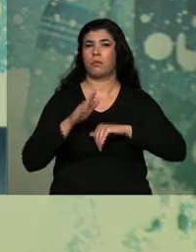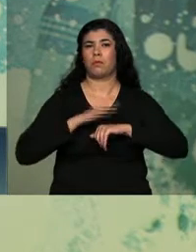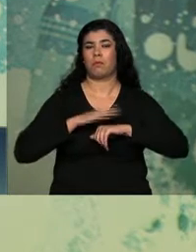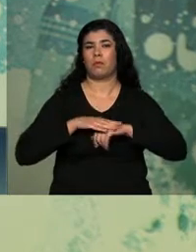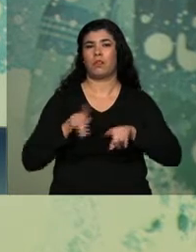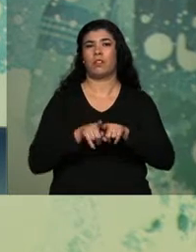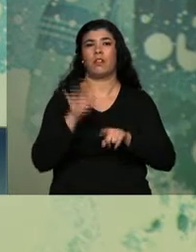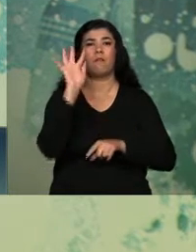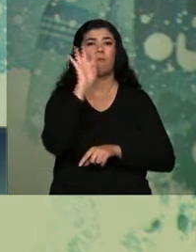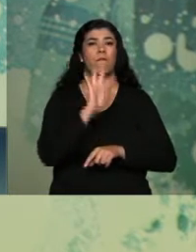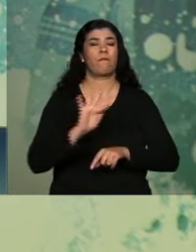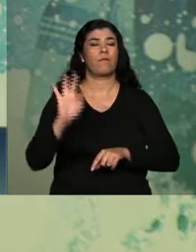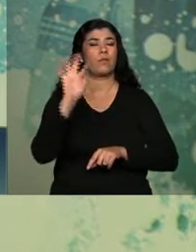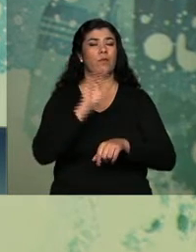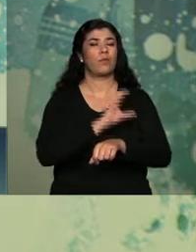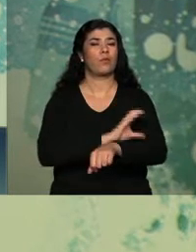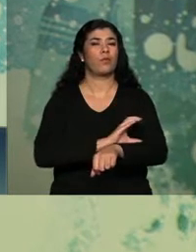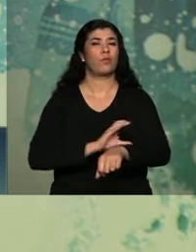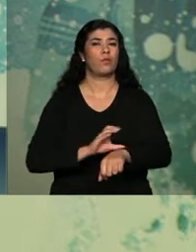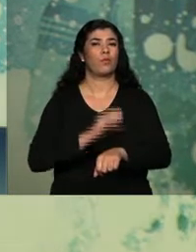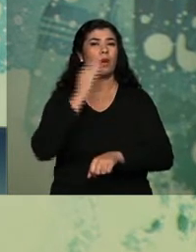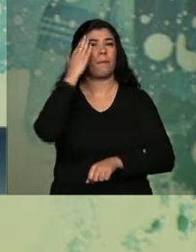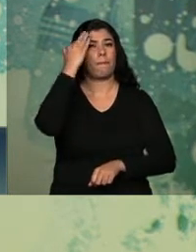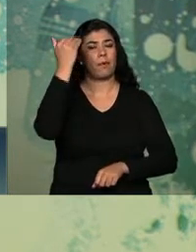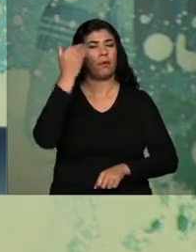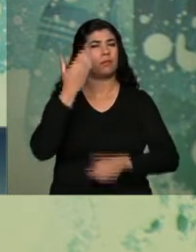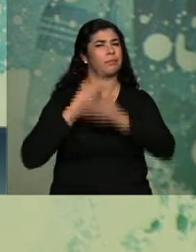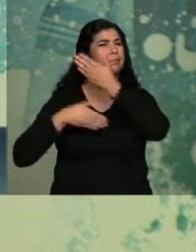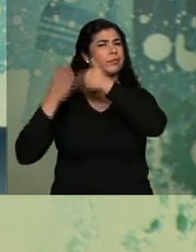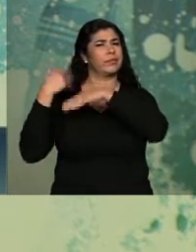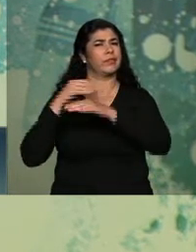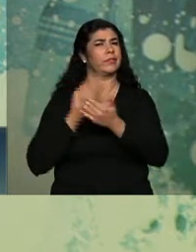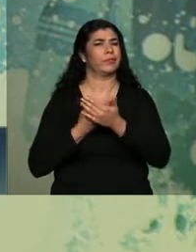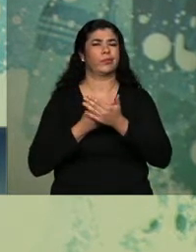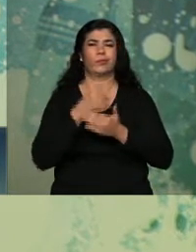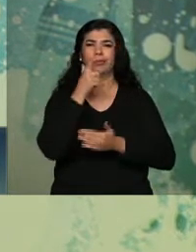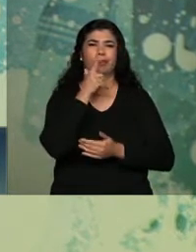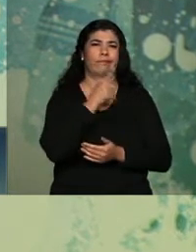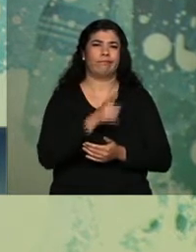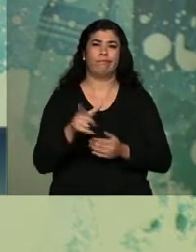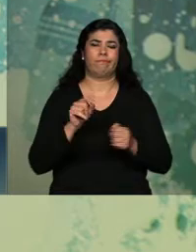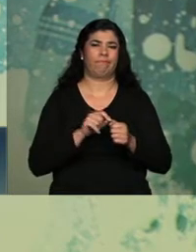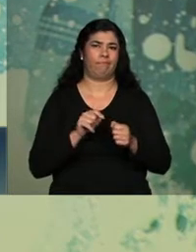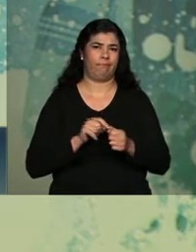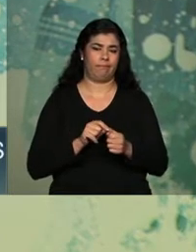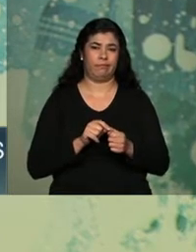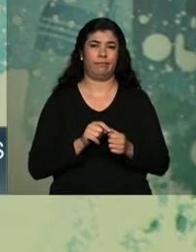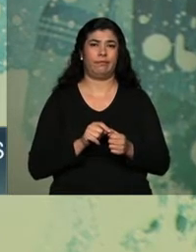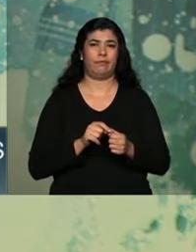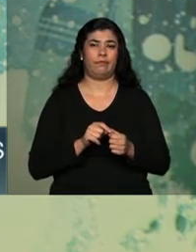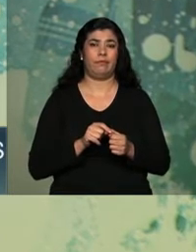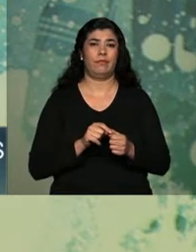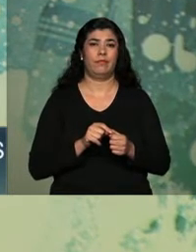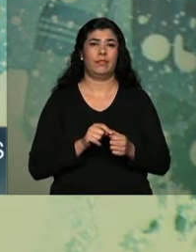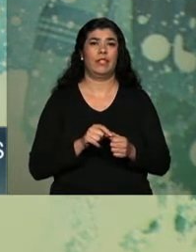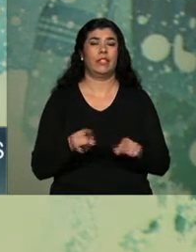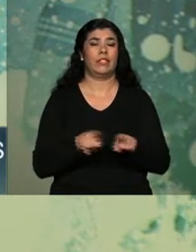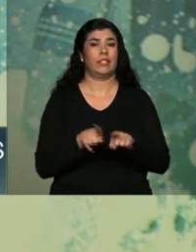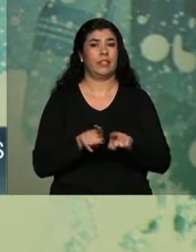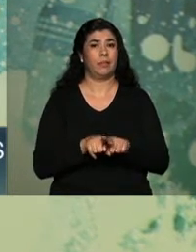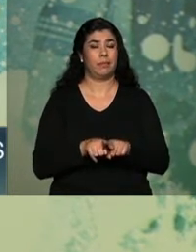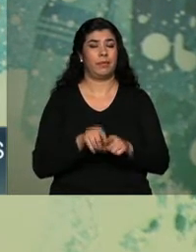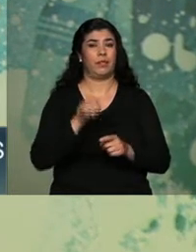moda, que na minha época de estudos eu não alcancei, não consegui. O SESC